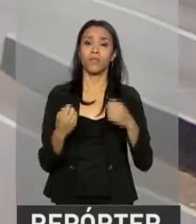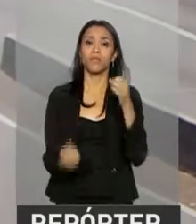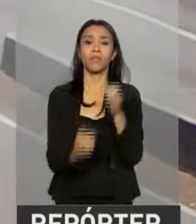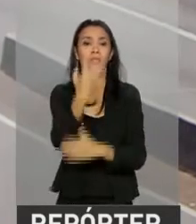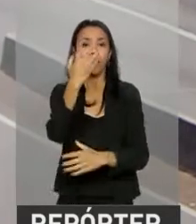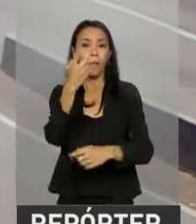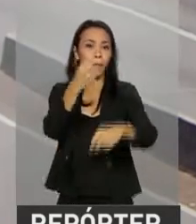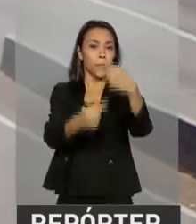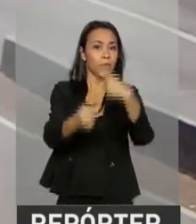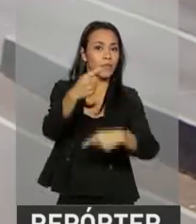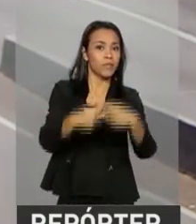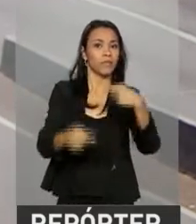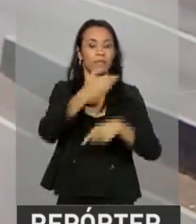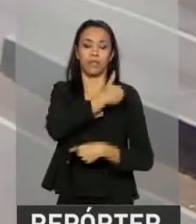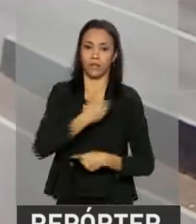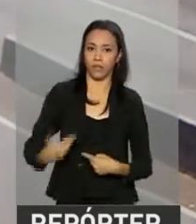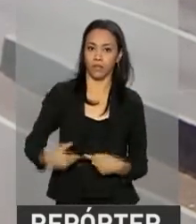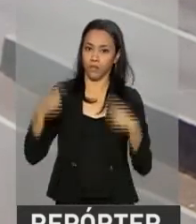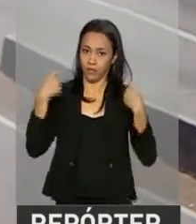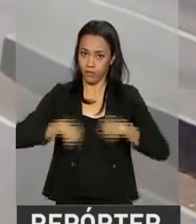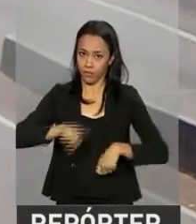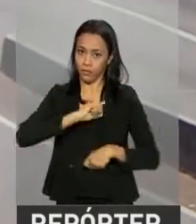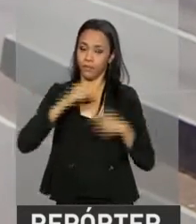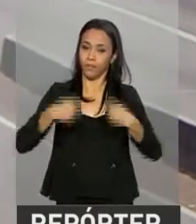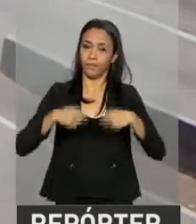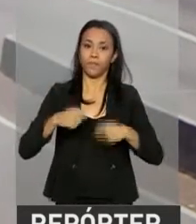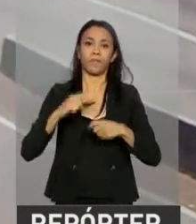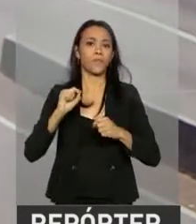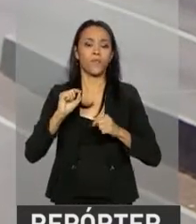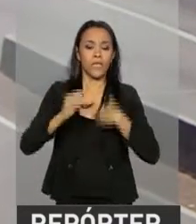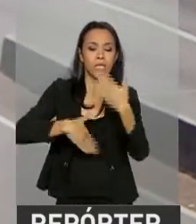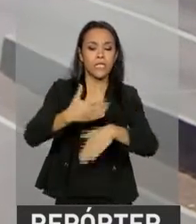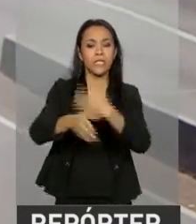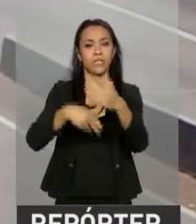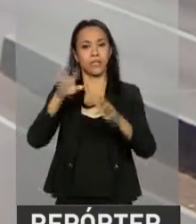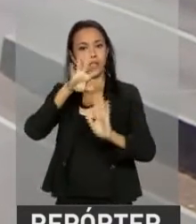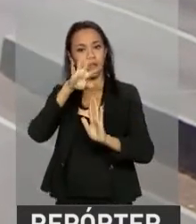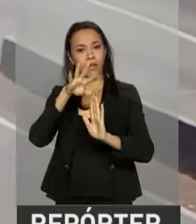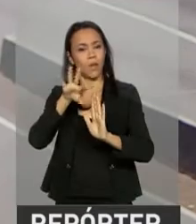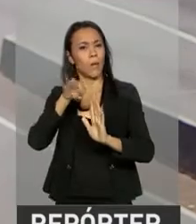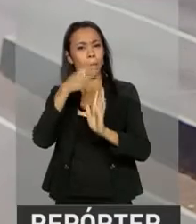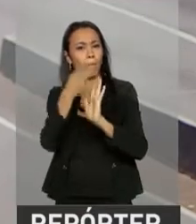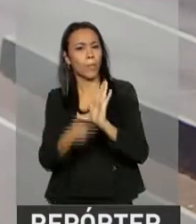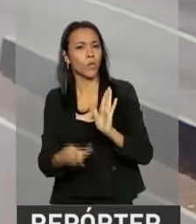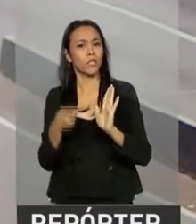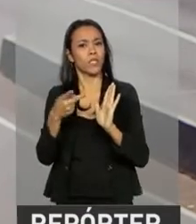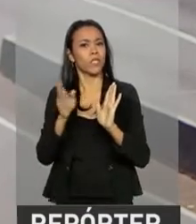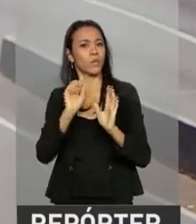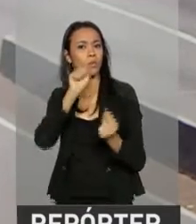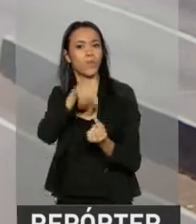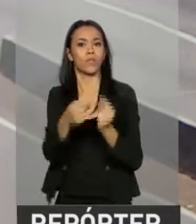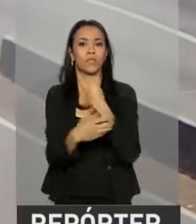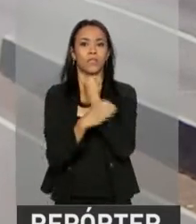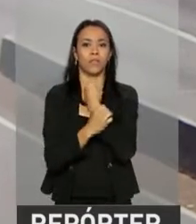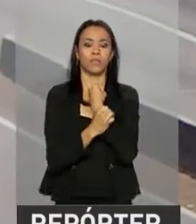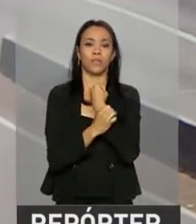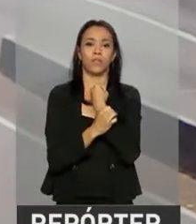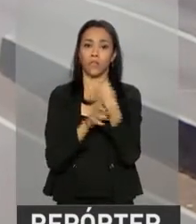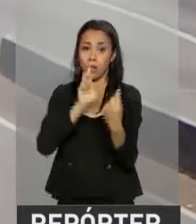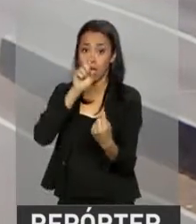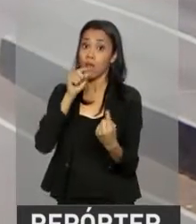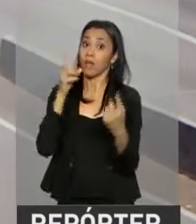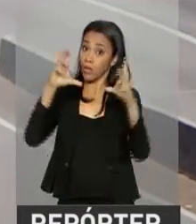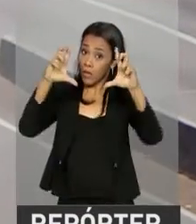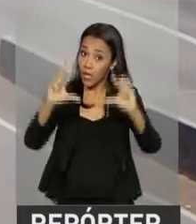públicas nós precisamos continuar desenvolvendo projetos de segurança viária que reduzam